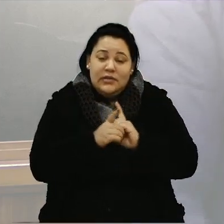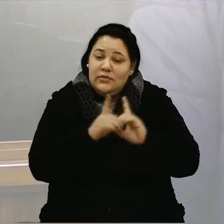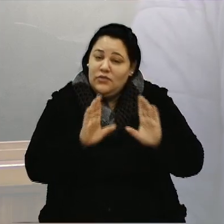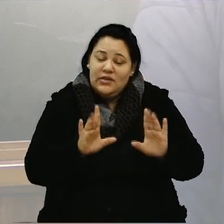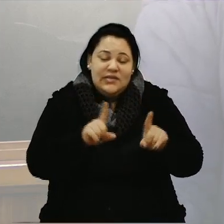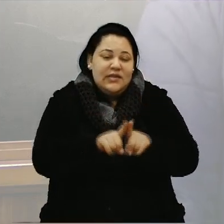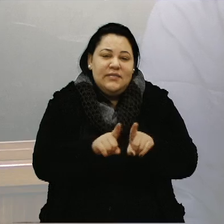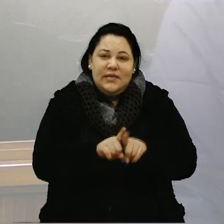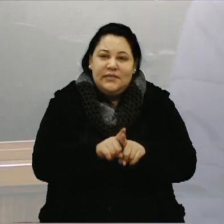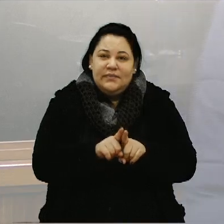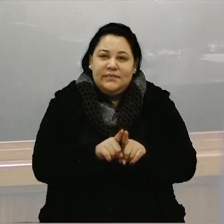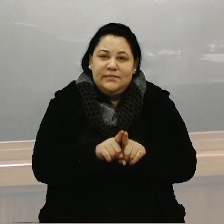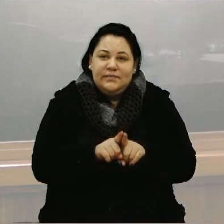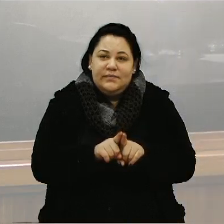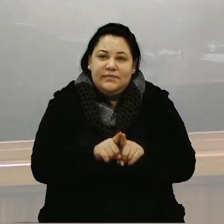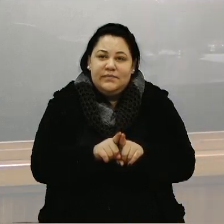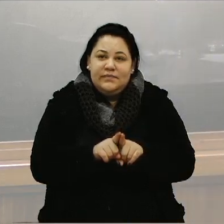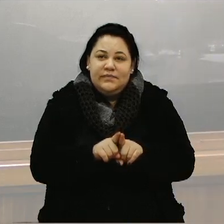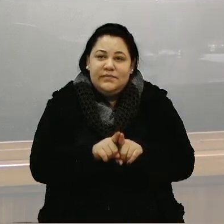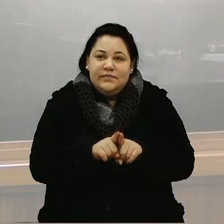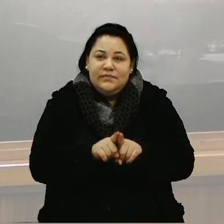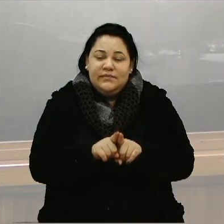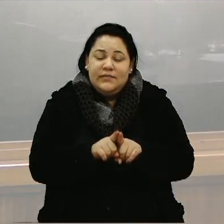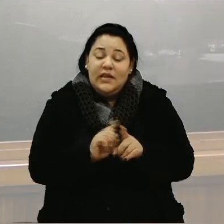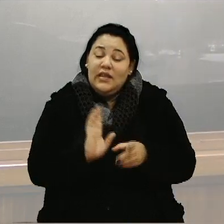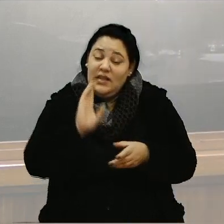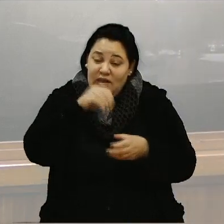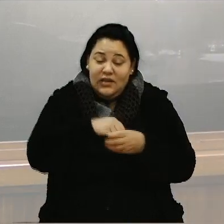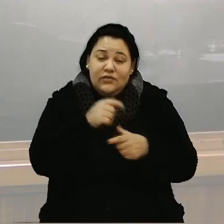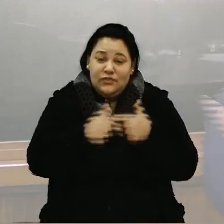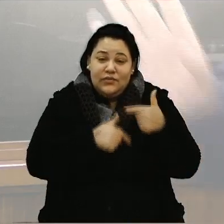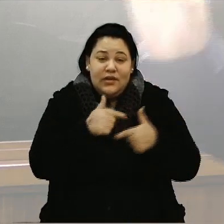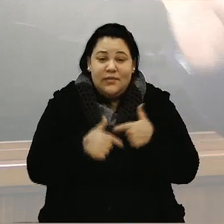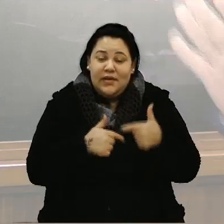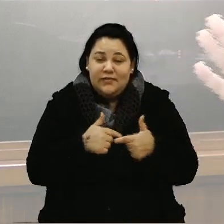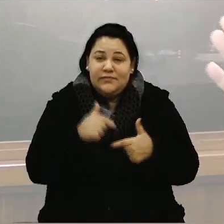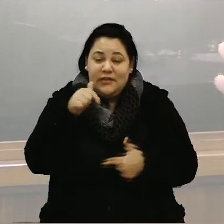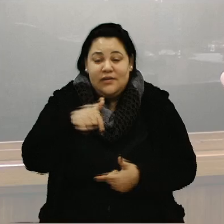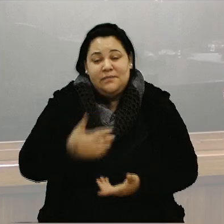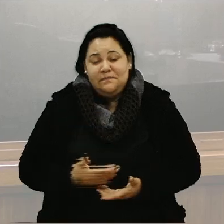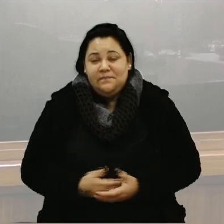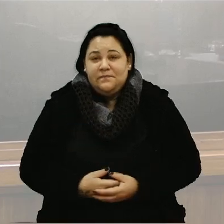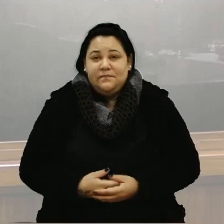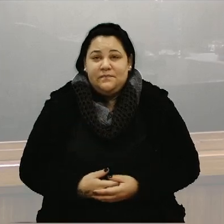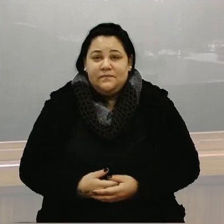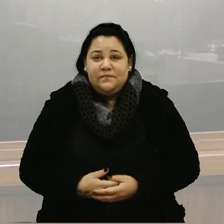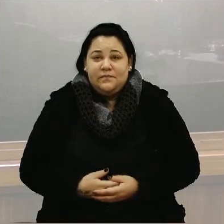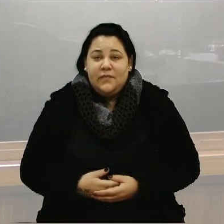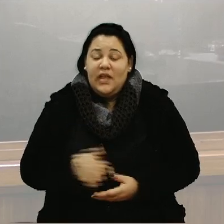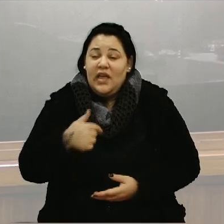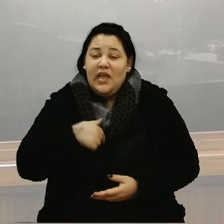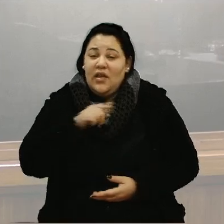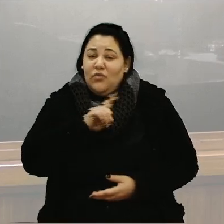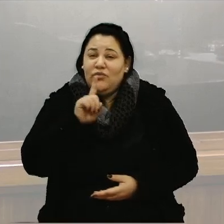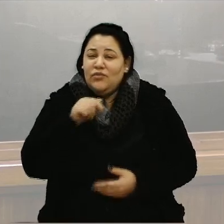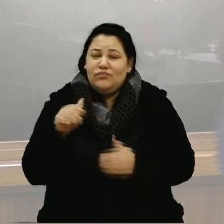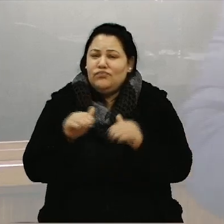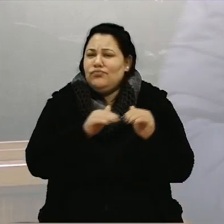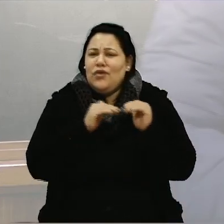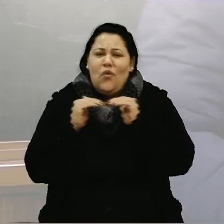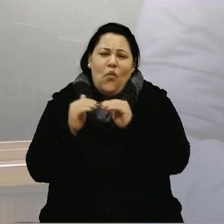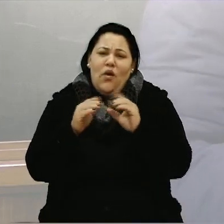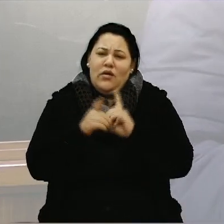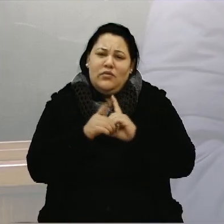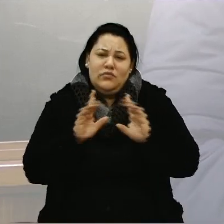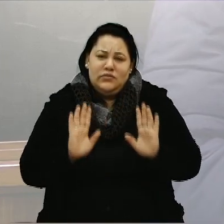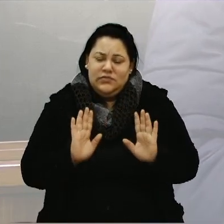também num parlamento. Eu não relativizo a democracia.